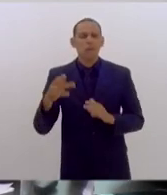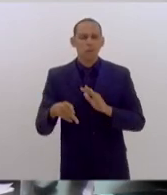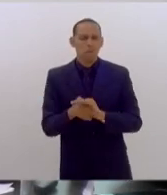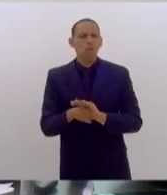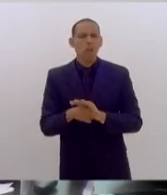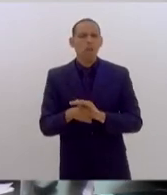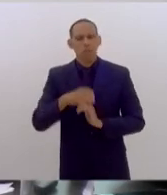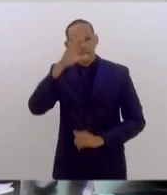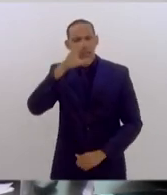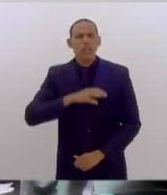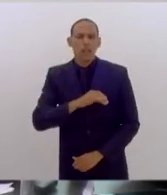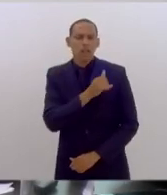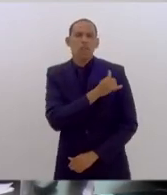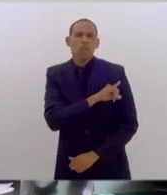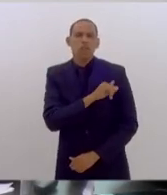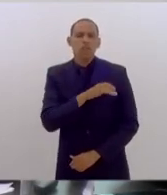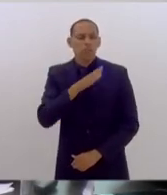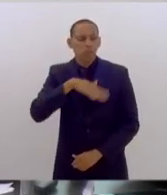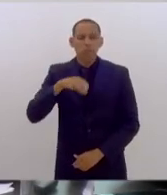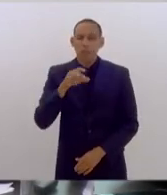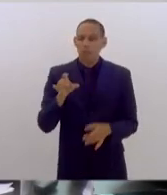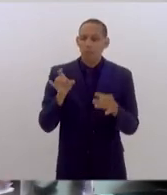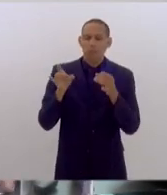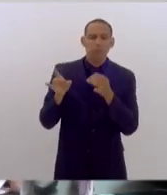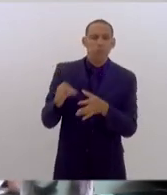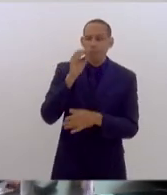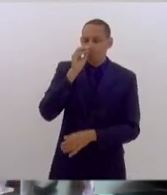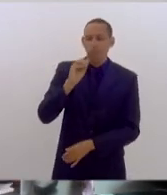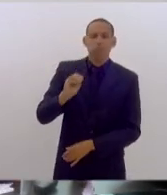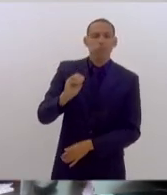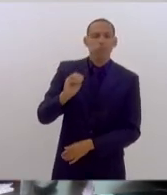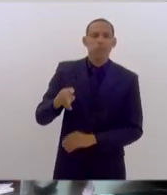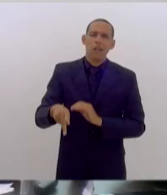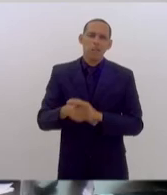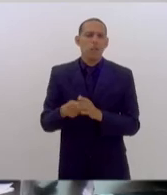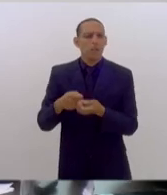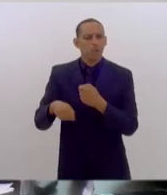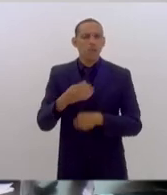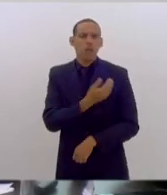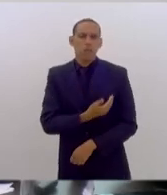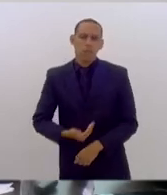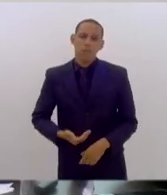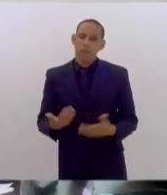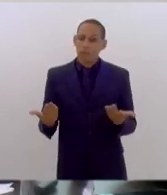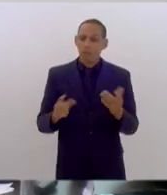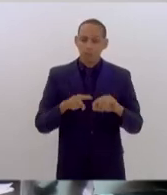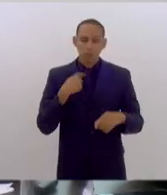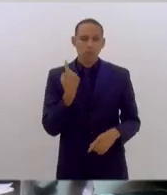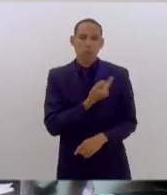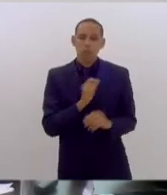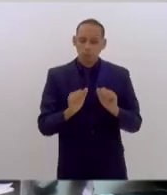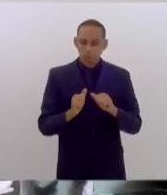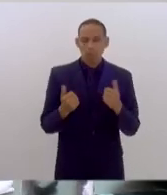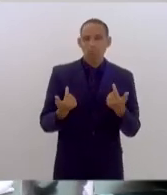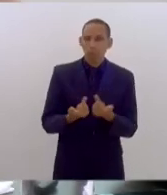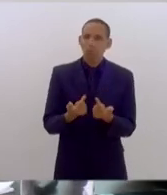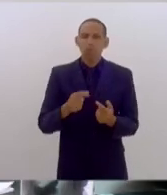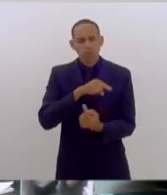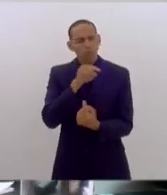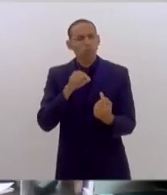a cidadania Fluminense tratada com descaso pela administração pública Estadual na Assembleia Legislativa do Estado de Janeiro Comprido uma de suas missões constitucionais